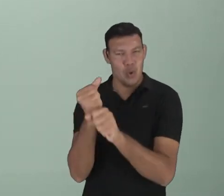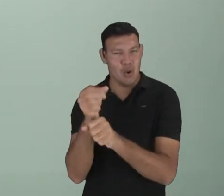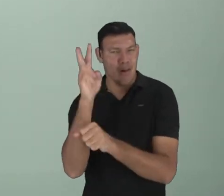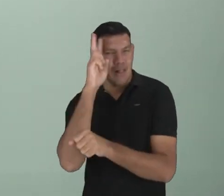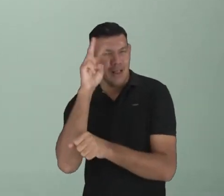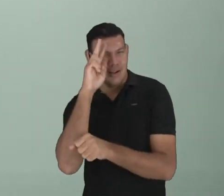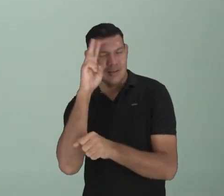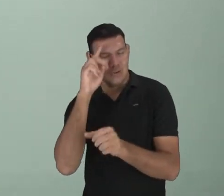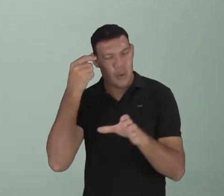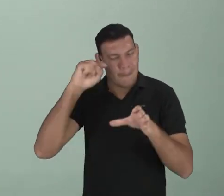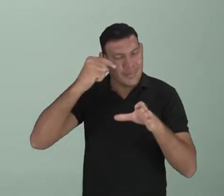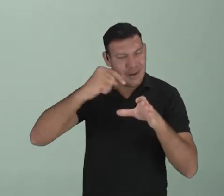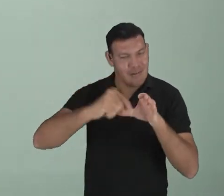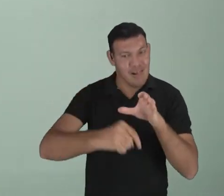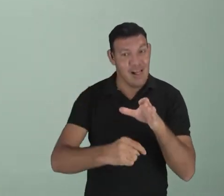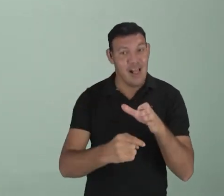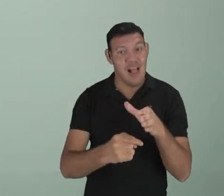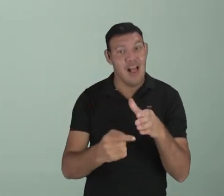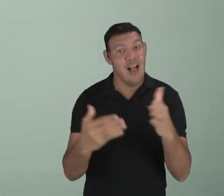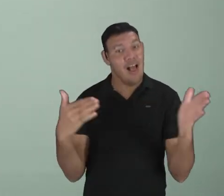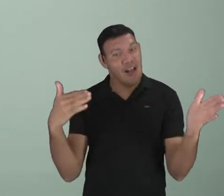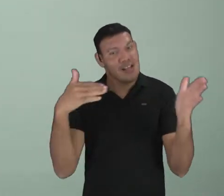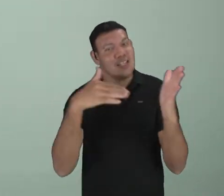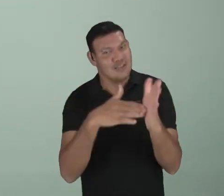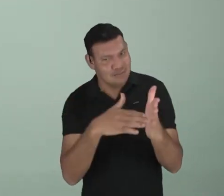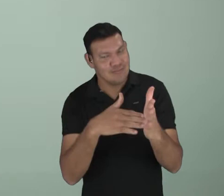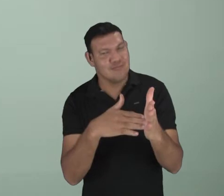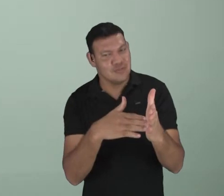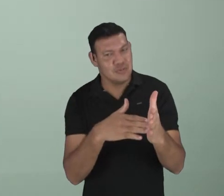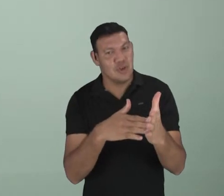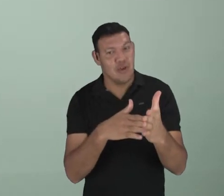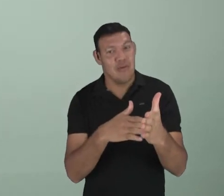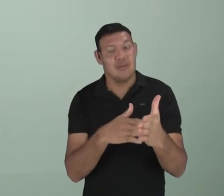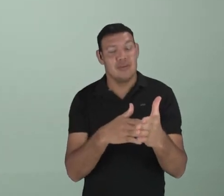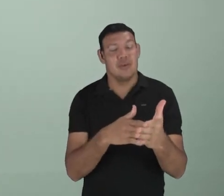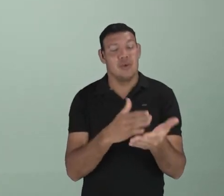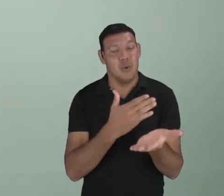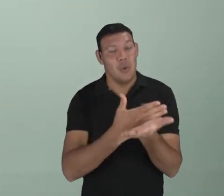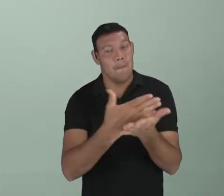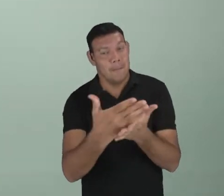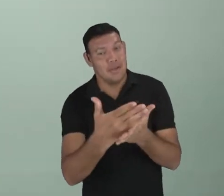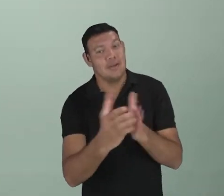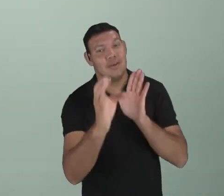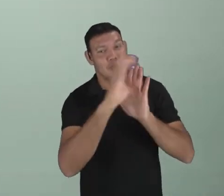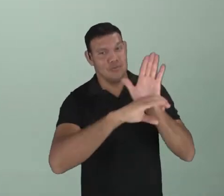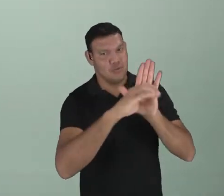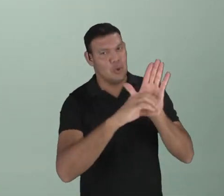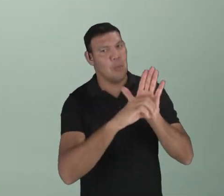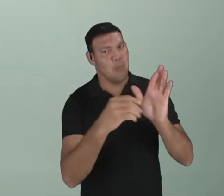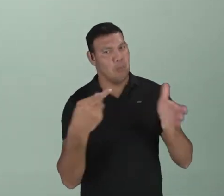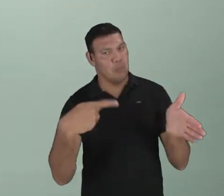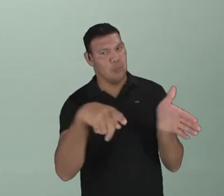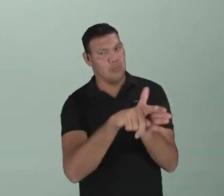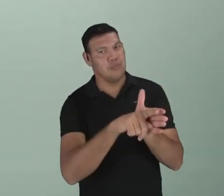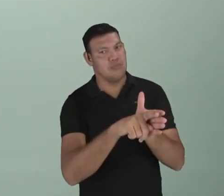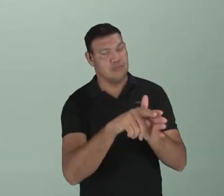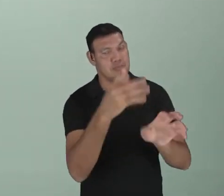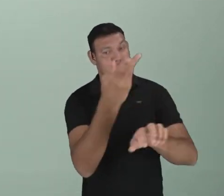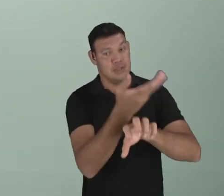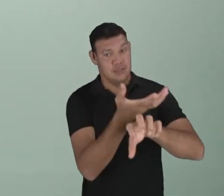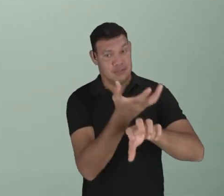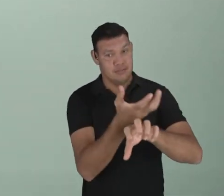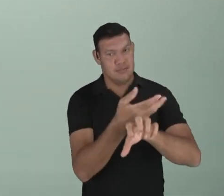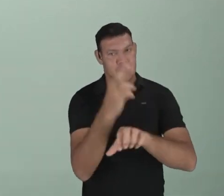gente entrar logo então nos assuntos referentes aí à disciplina. O nosso tema de hoje